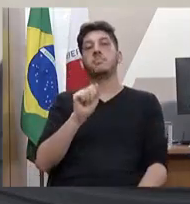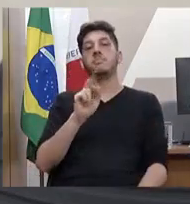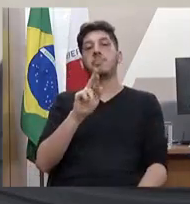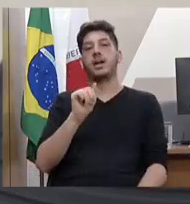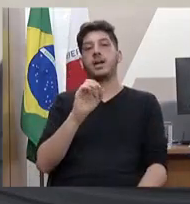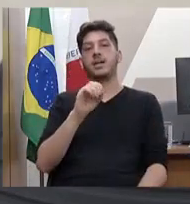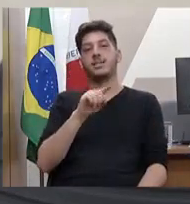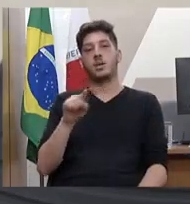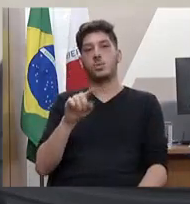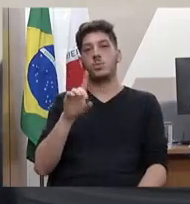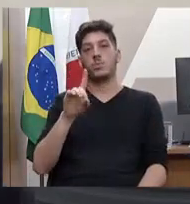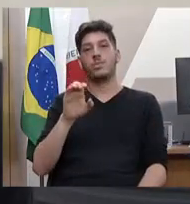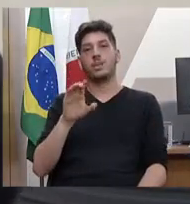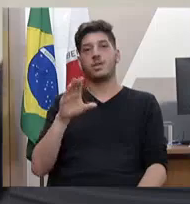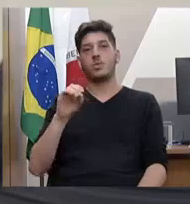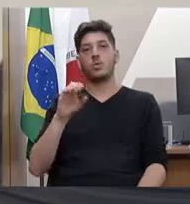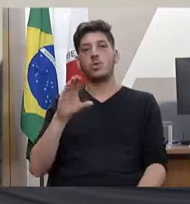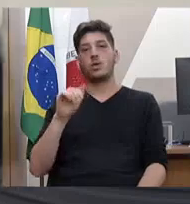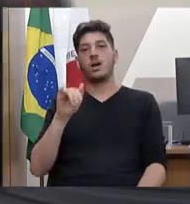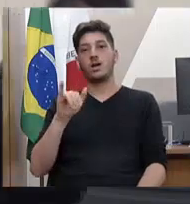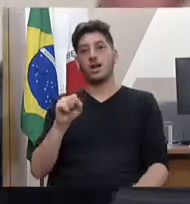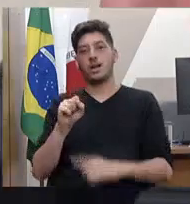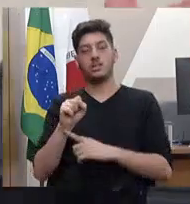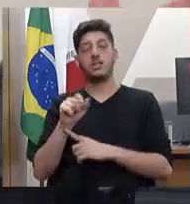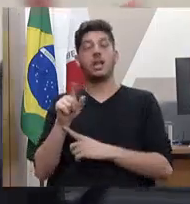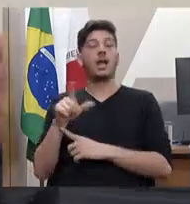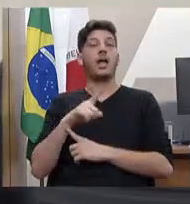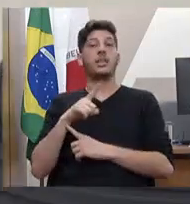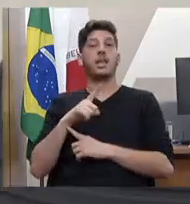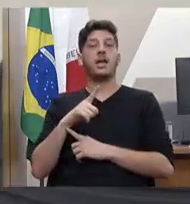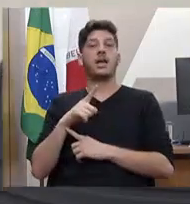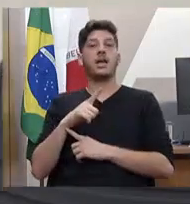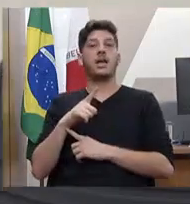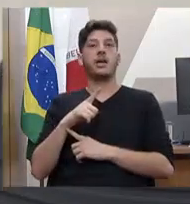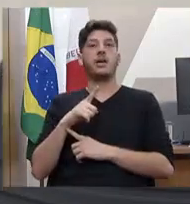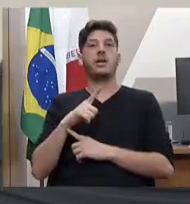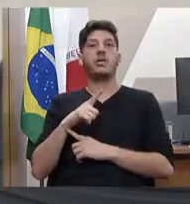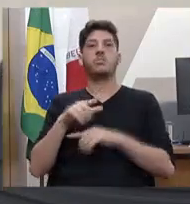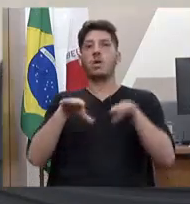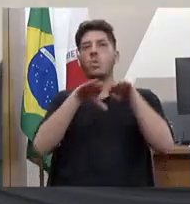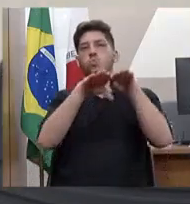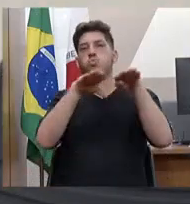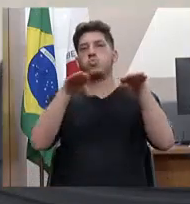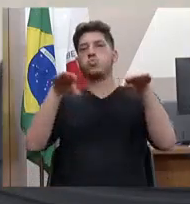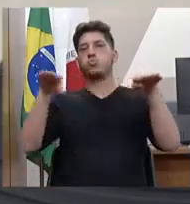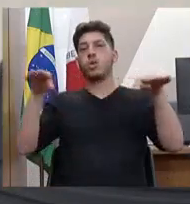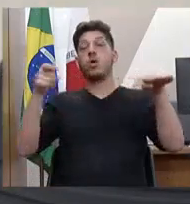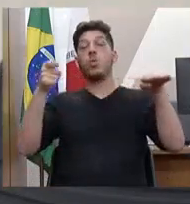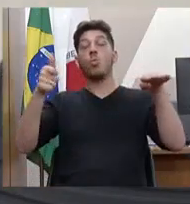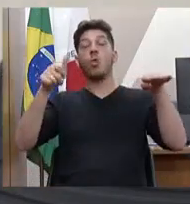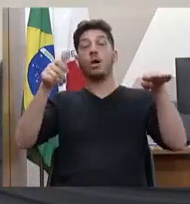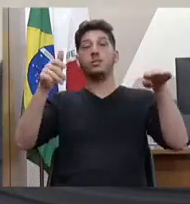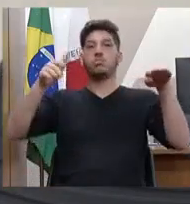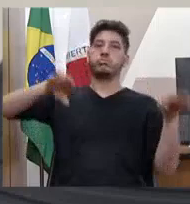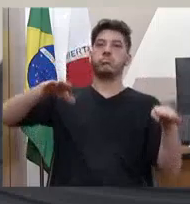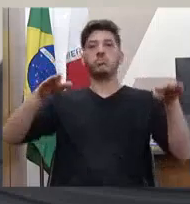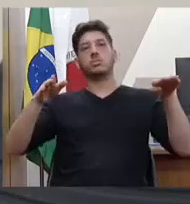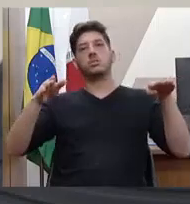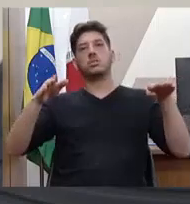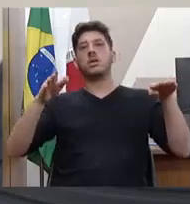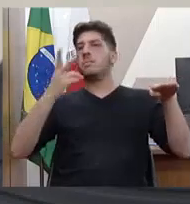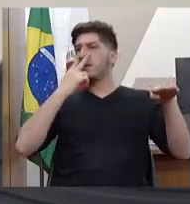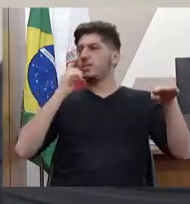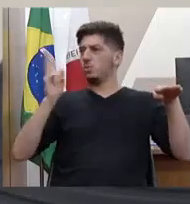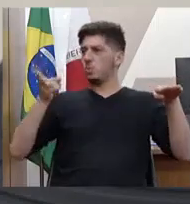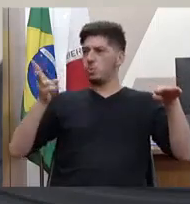e Barão de Cocais tem uma cava gigante lá que tem um talude que tava para se desprender né que ainda tá lá